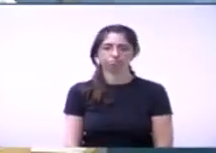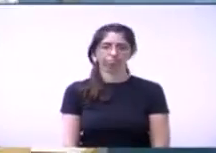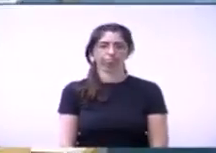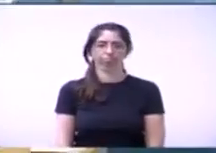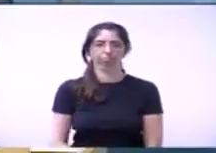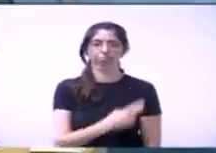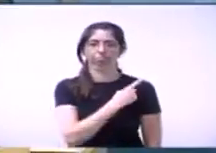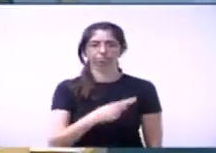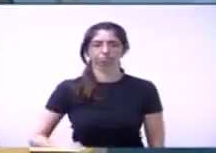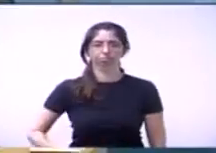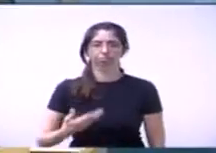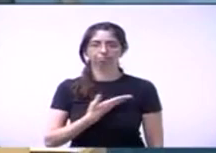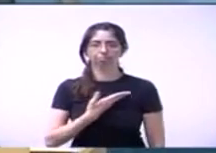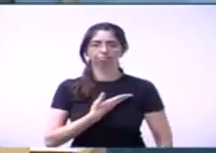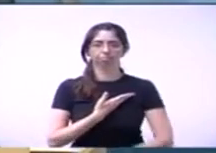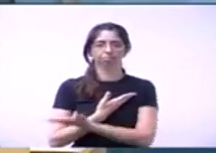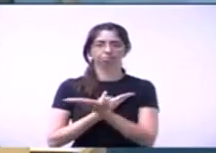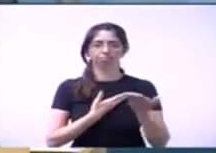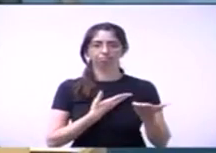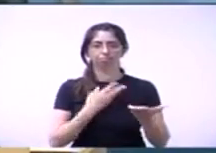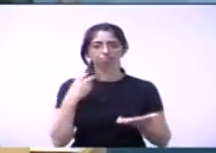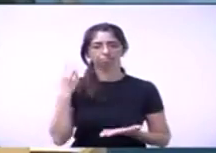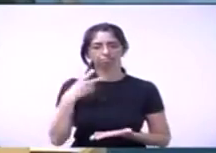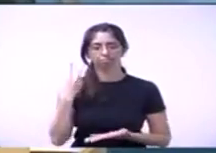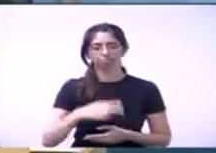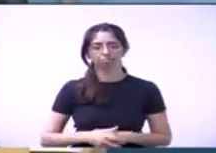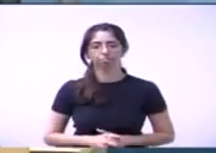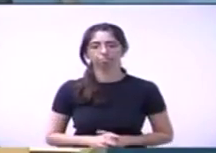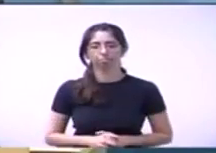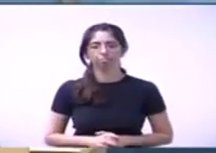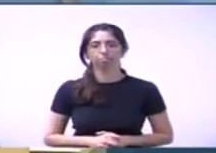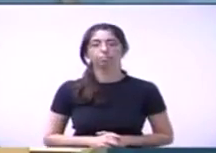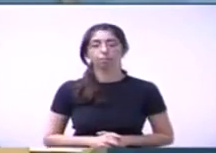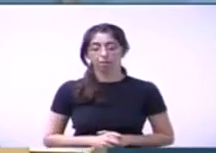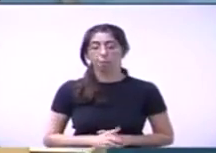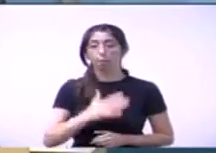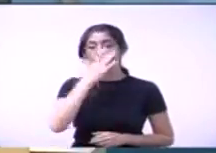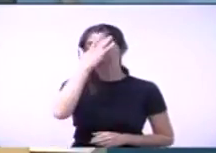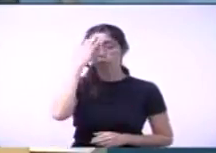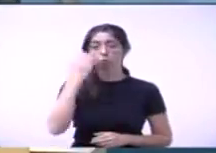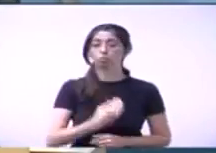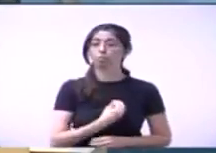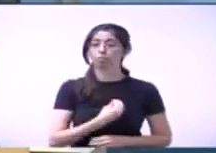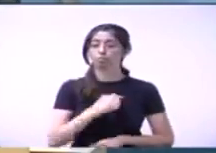Presidente, colegas vereadores, os trabalhadores aqui presentes,